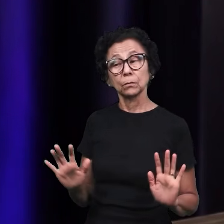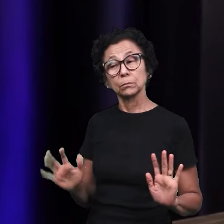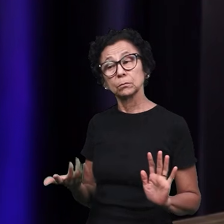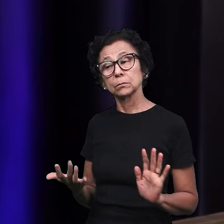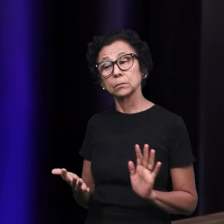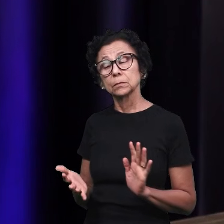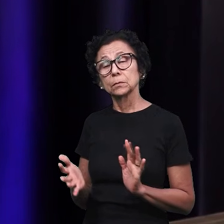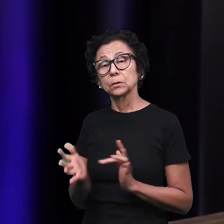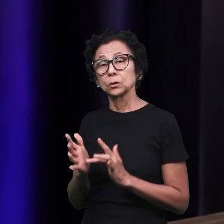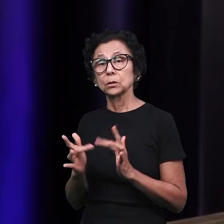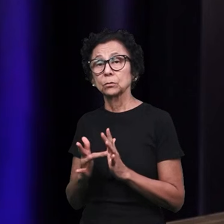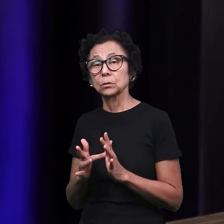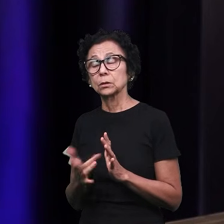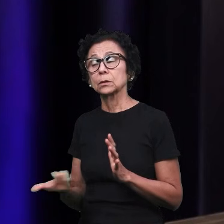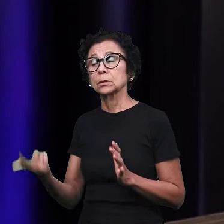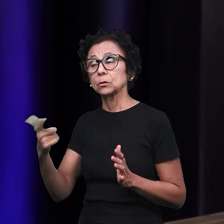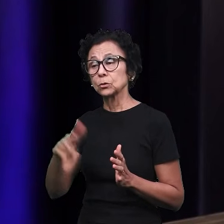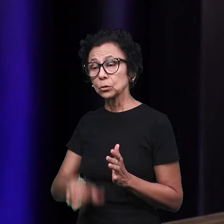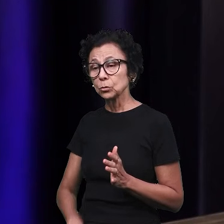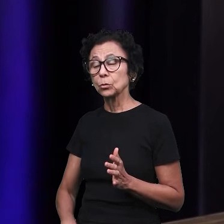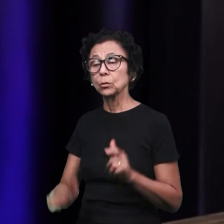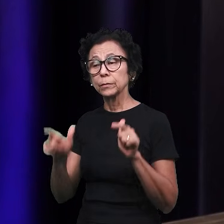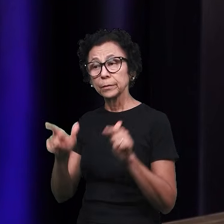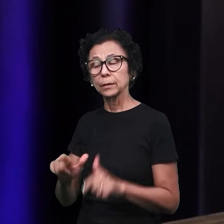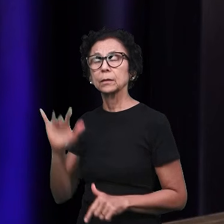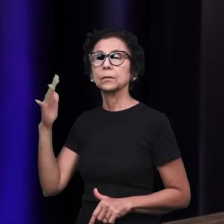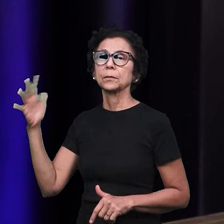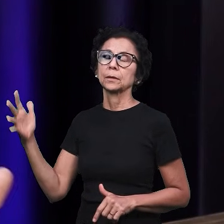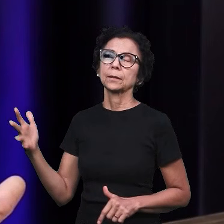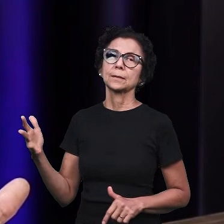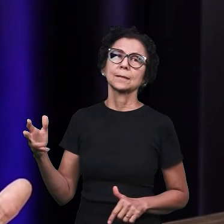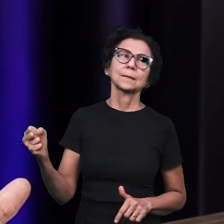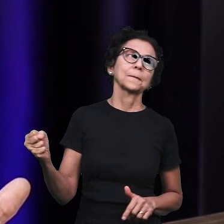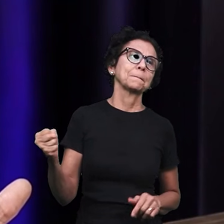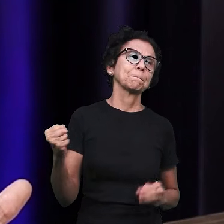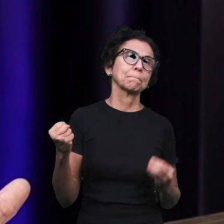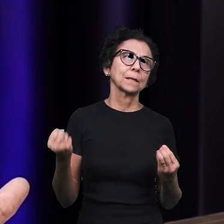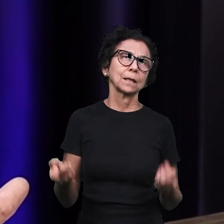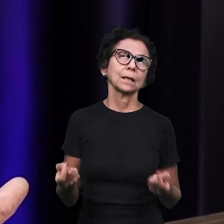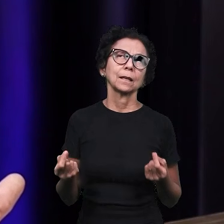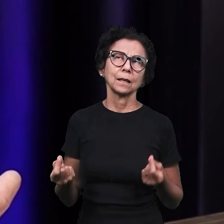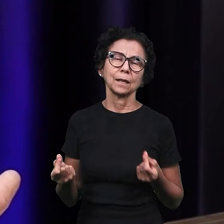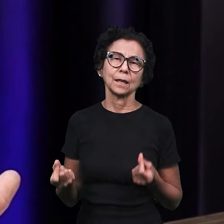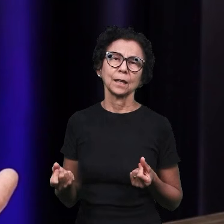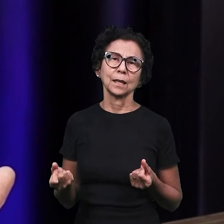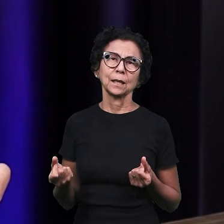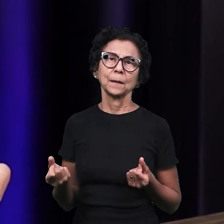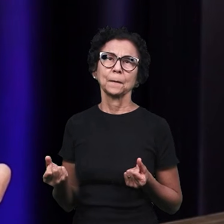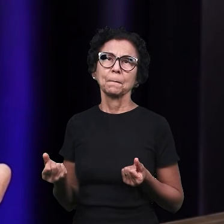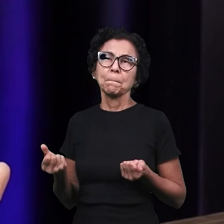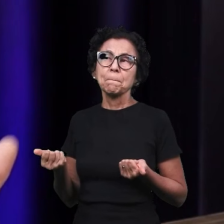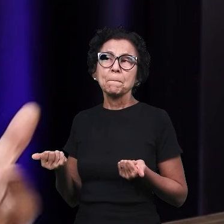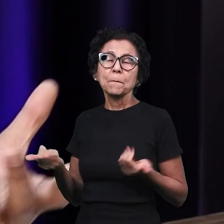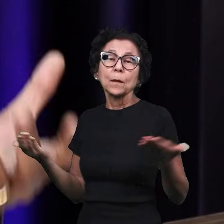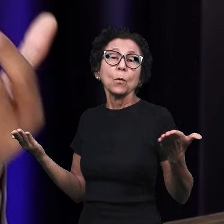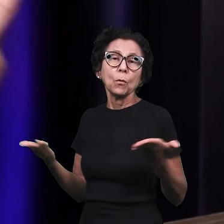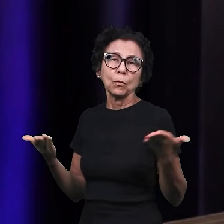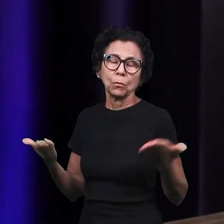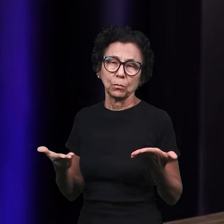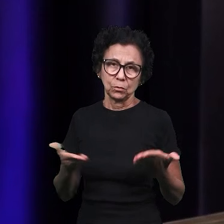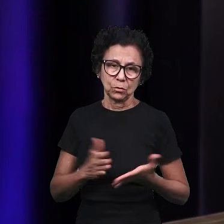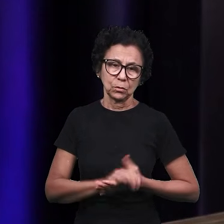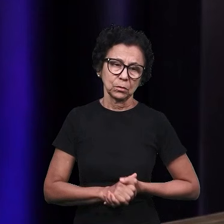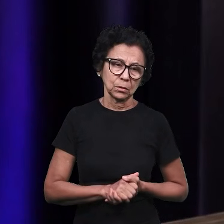né? Devolver ao templo essa condição, porque a oração é algo que, né, o Senhor